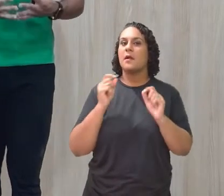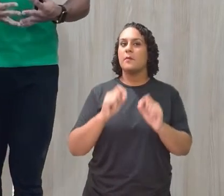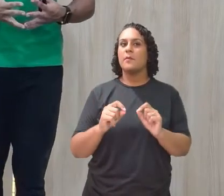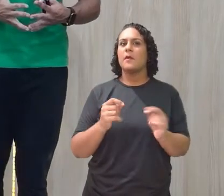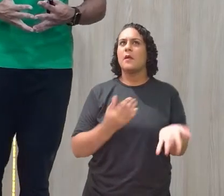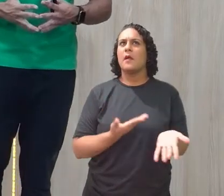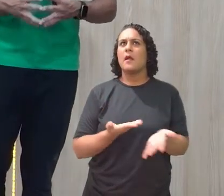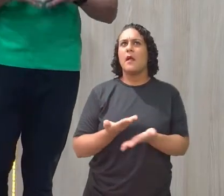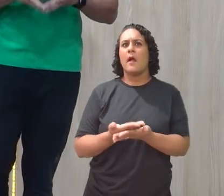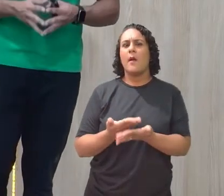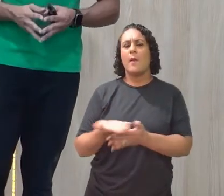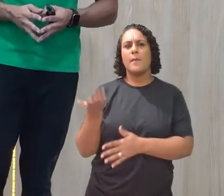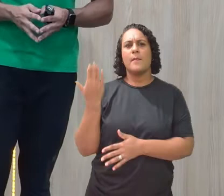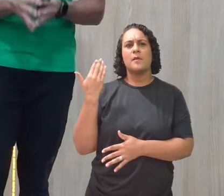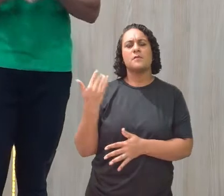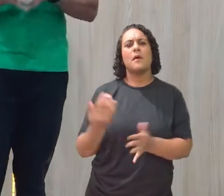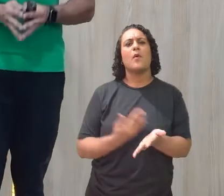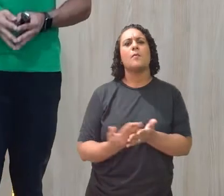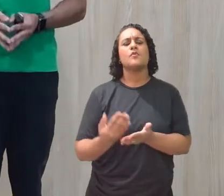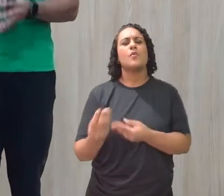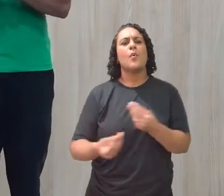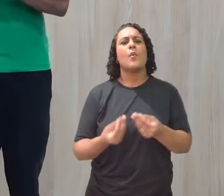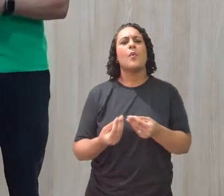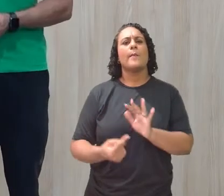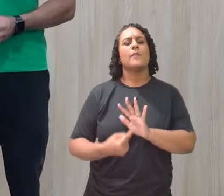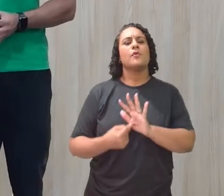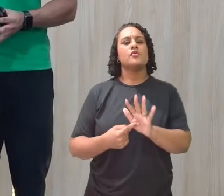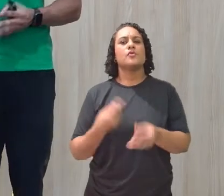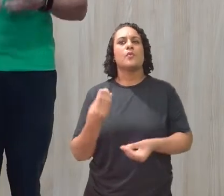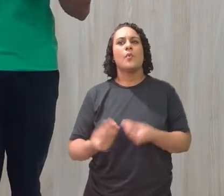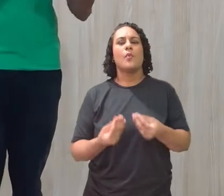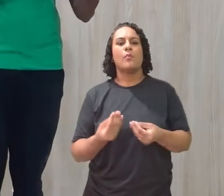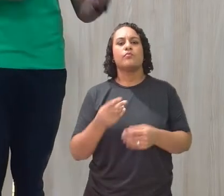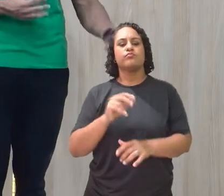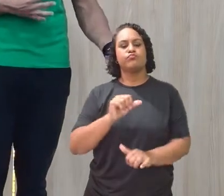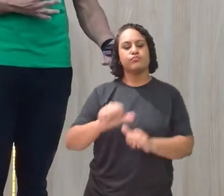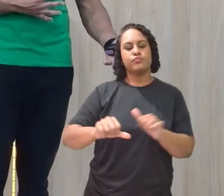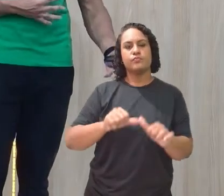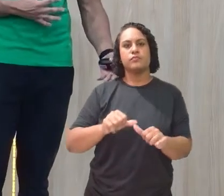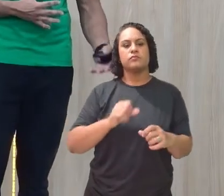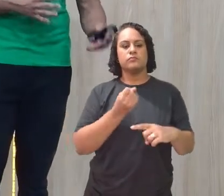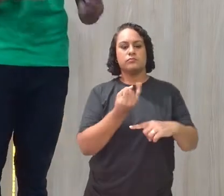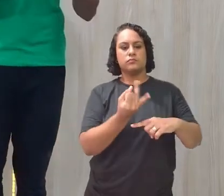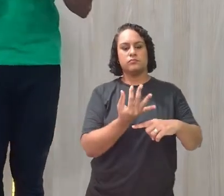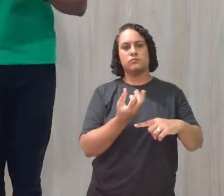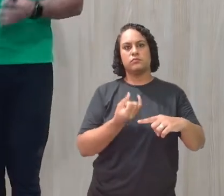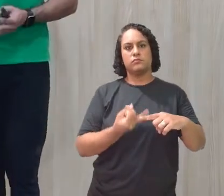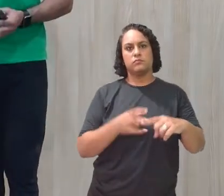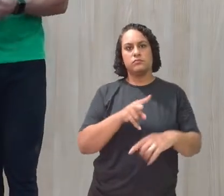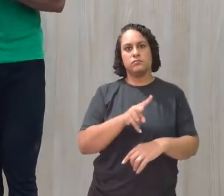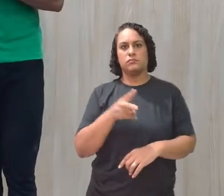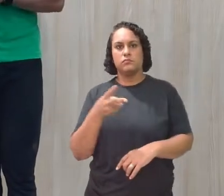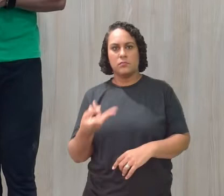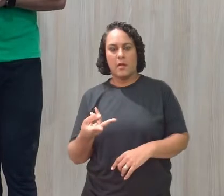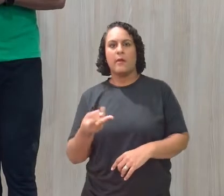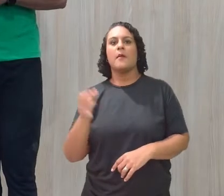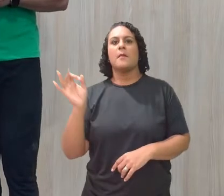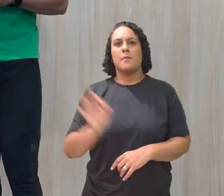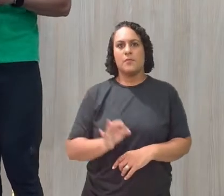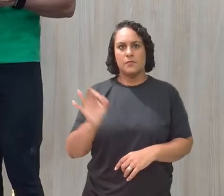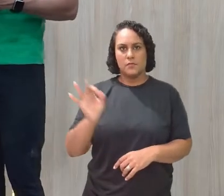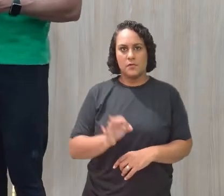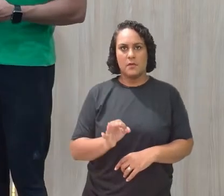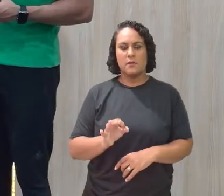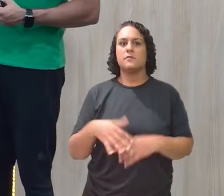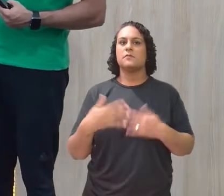na aula passada mostrando como é que você faz a transformação aí de uma fração para uma porcentagem.